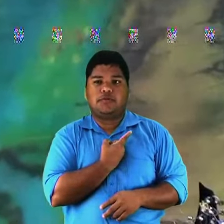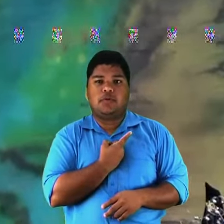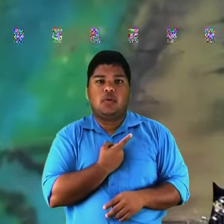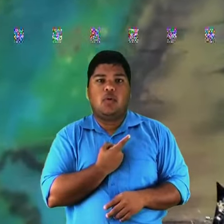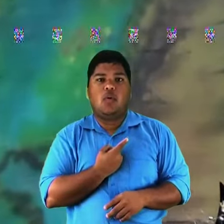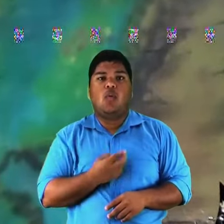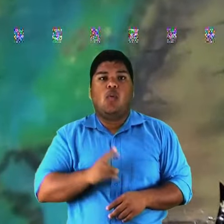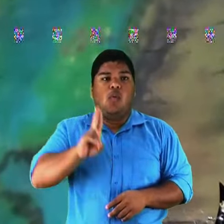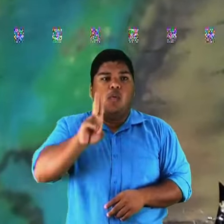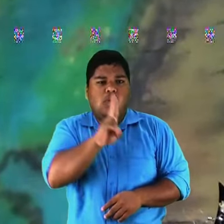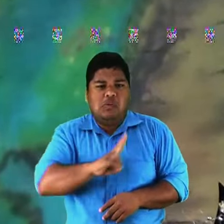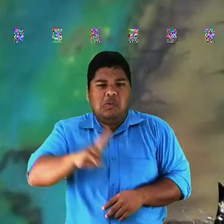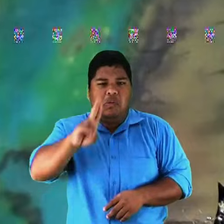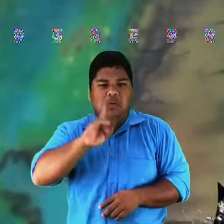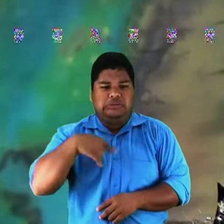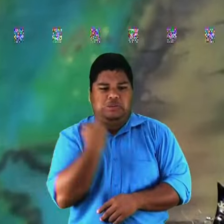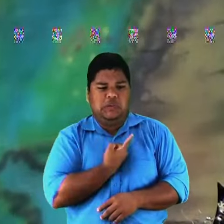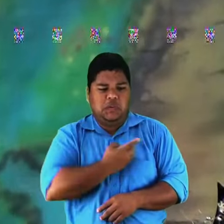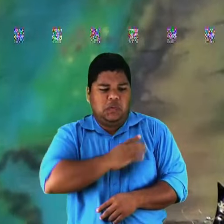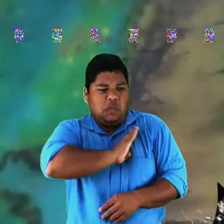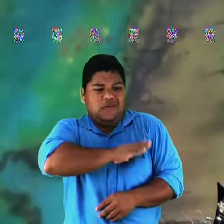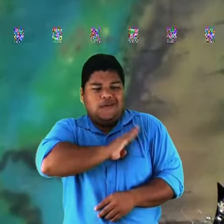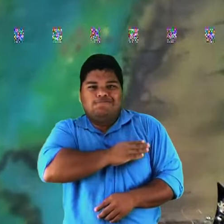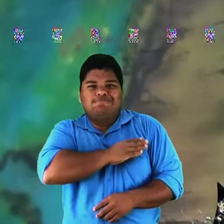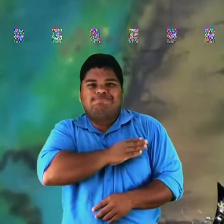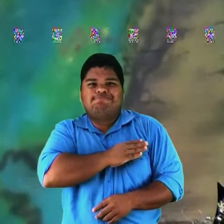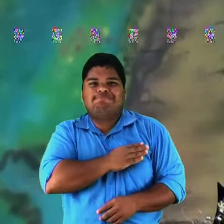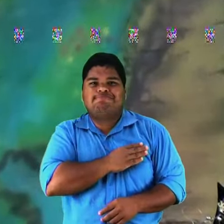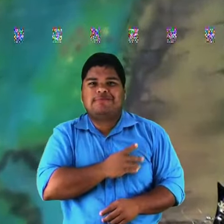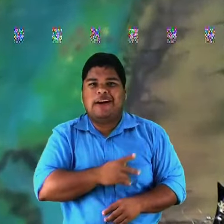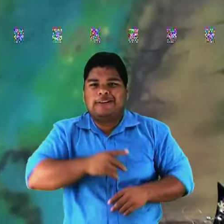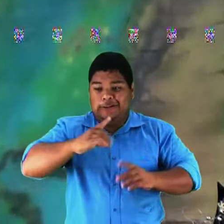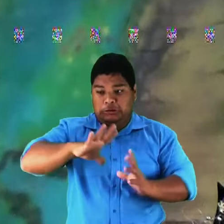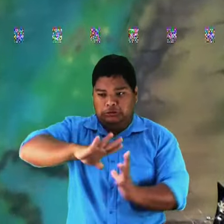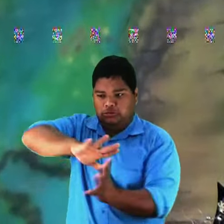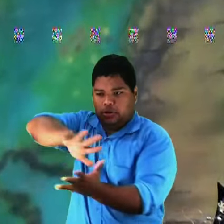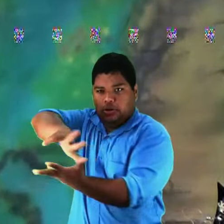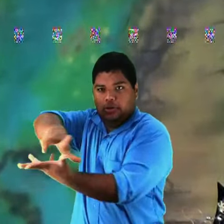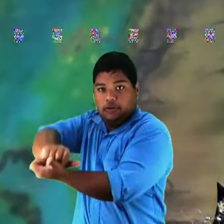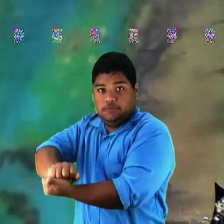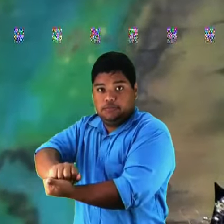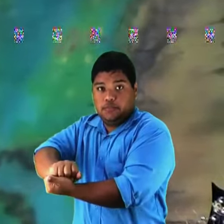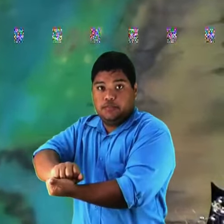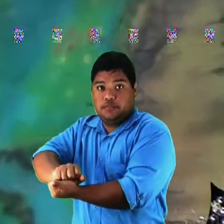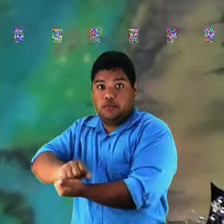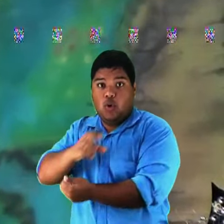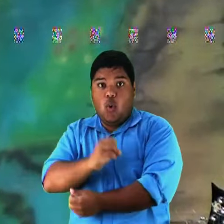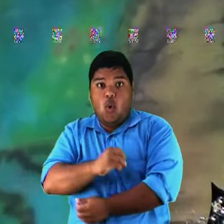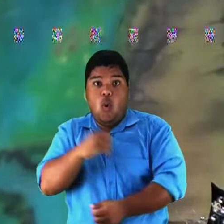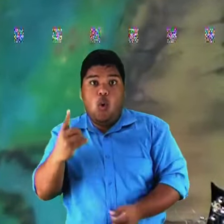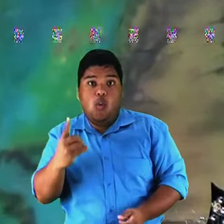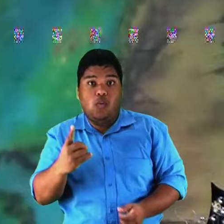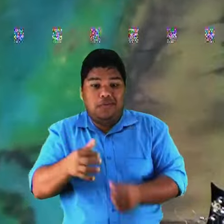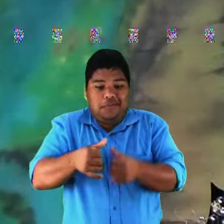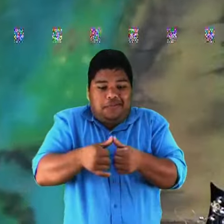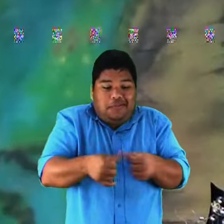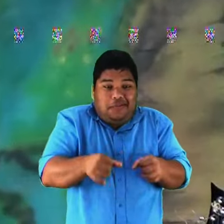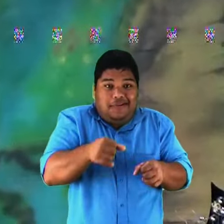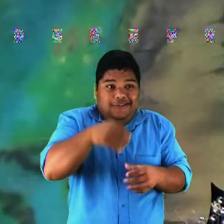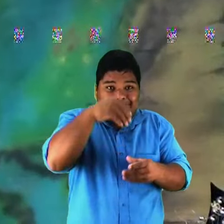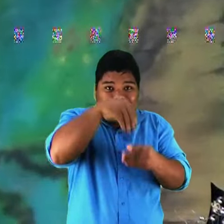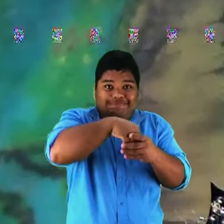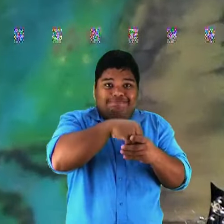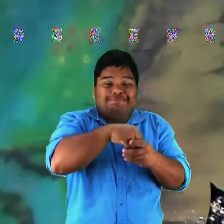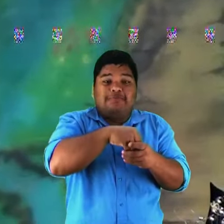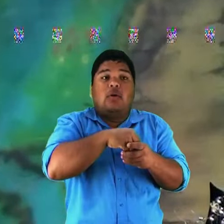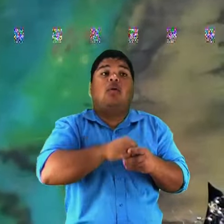colocaremos os nossos corações naquilo que é terreno, ou nós colocaremos os nossos corações